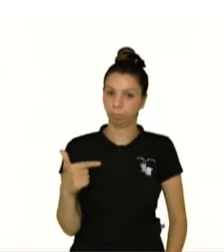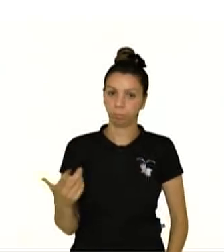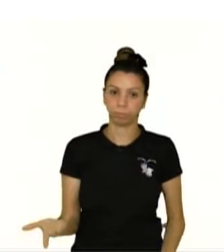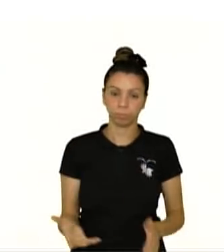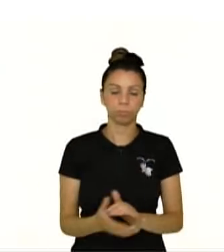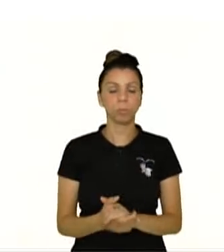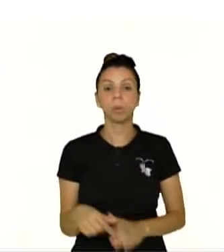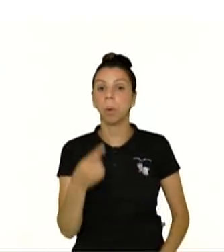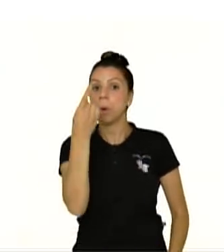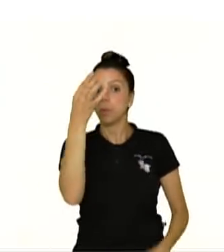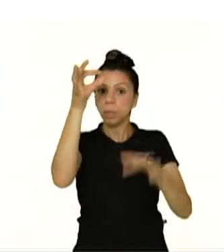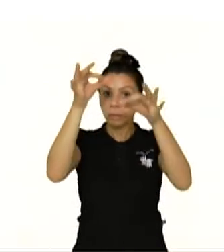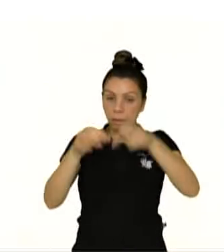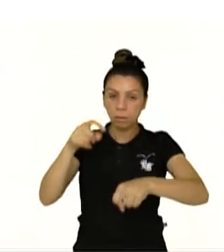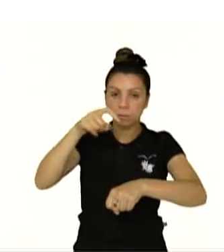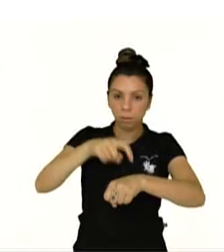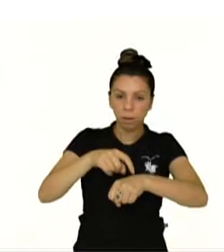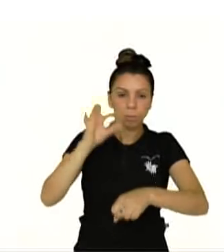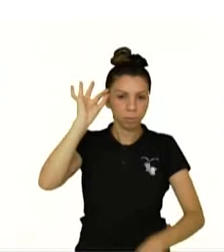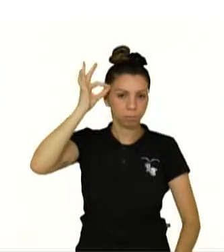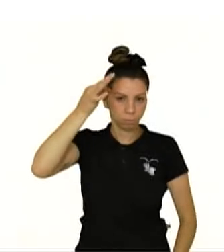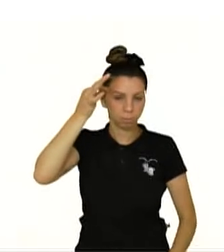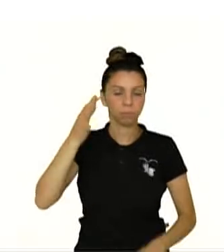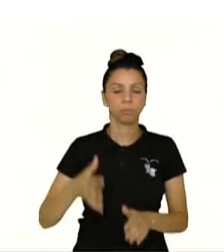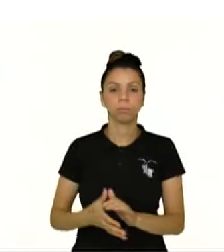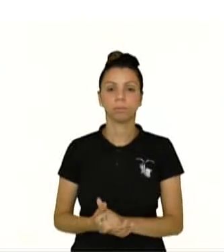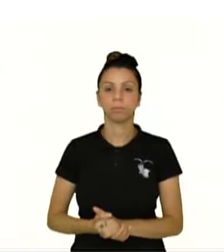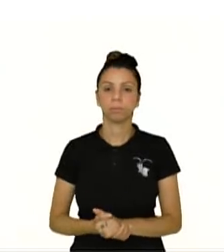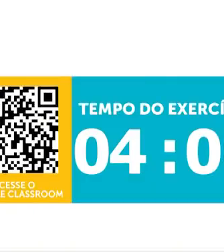Somente uma está correta. Um tempo e nós já voltamos.